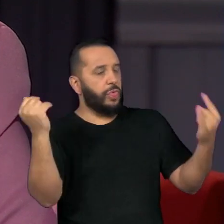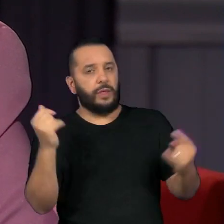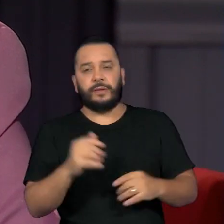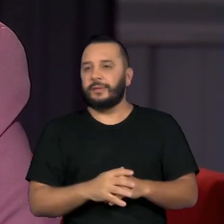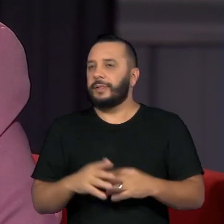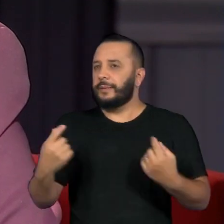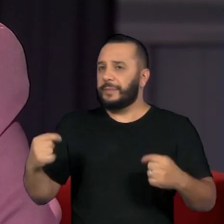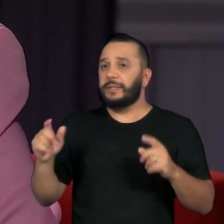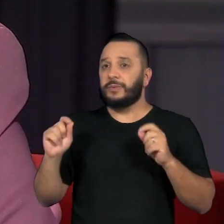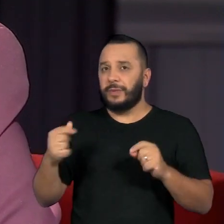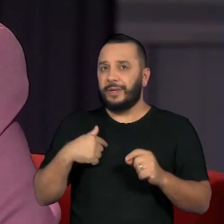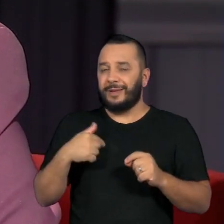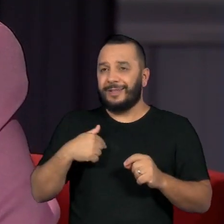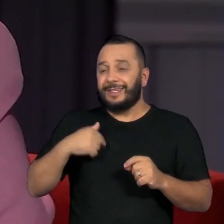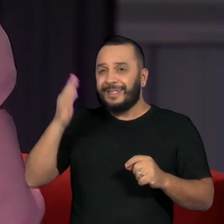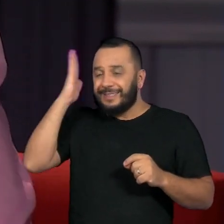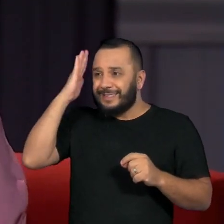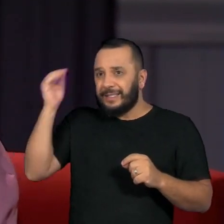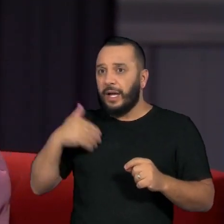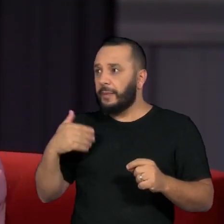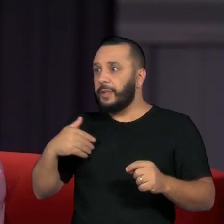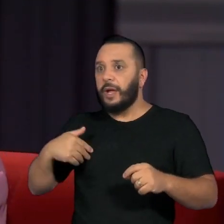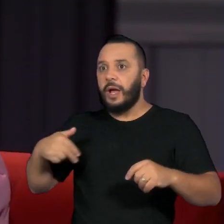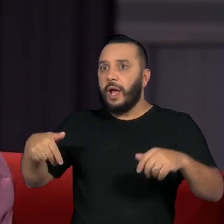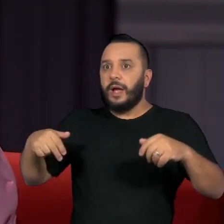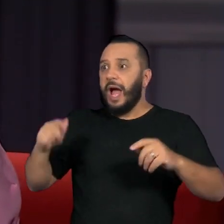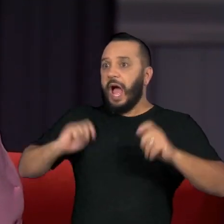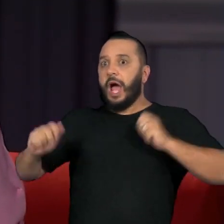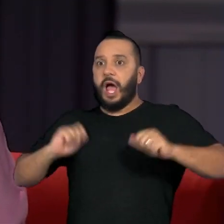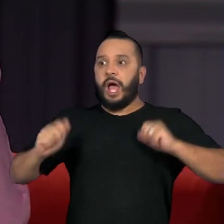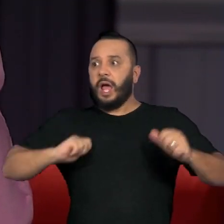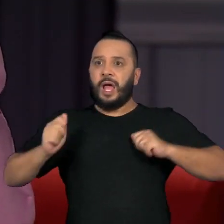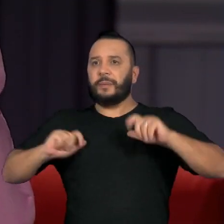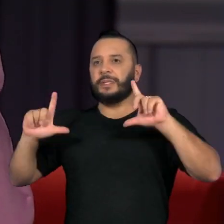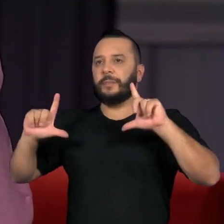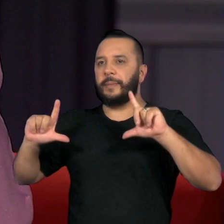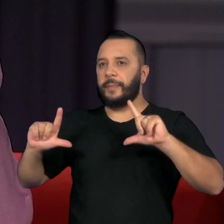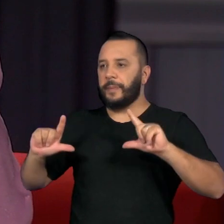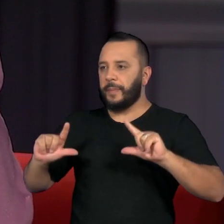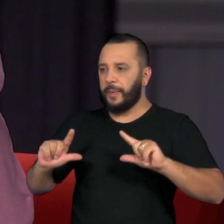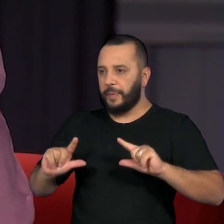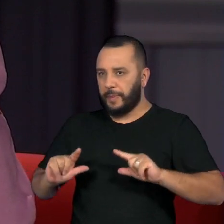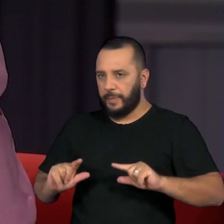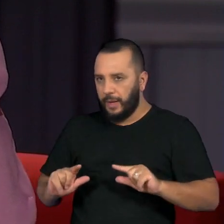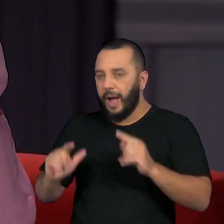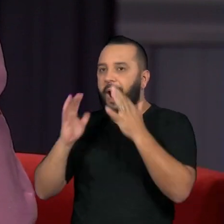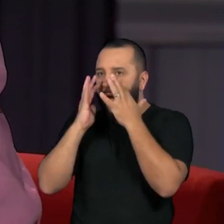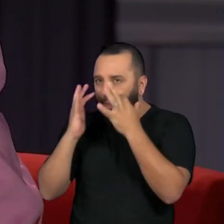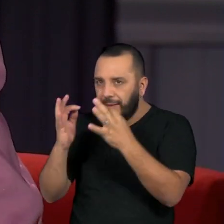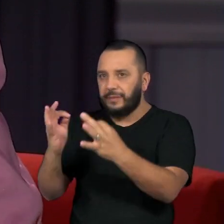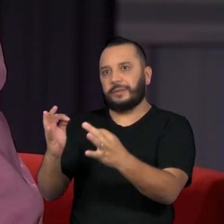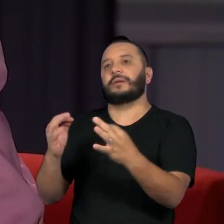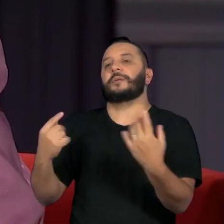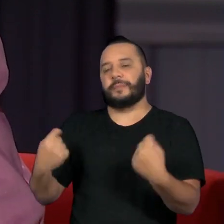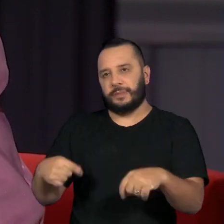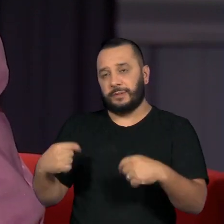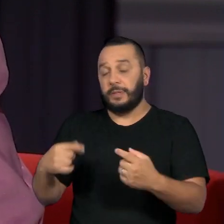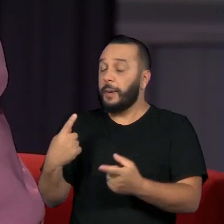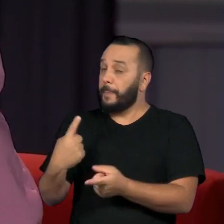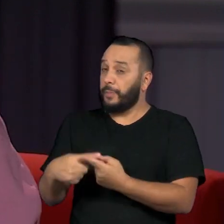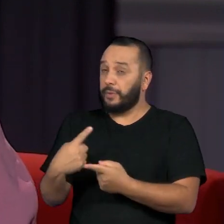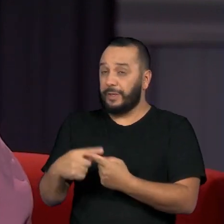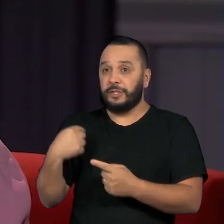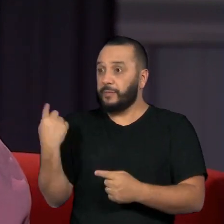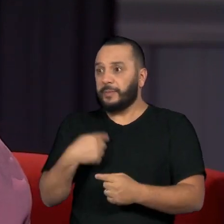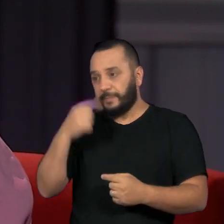senão desacelerar. Desacelera. A gente não presta atenção nas coisas porque a gente acha que a gente tem que dar